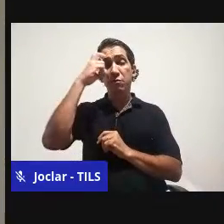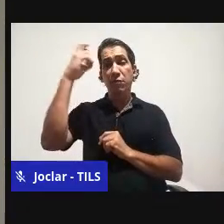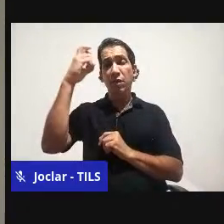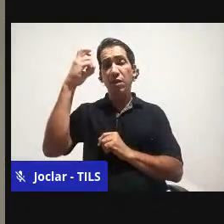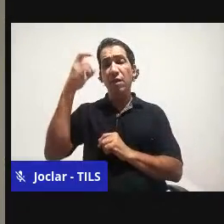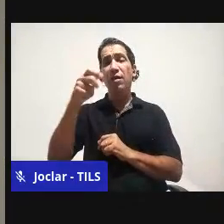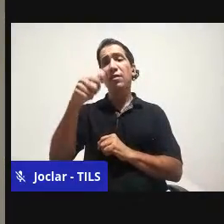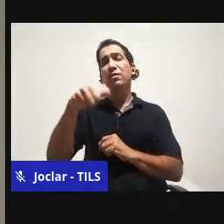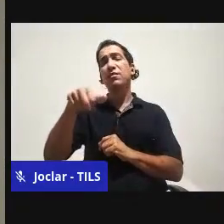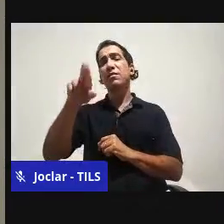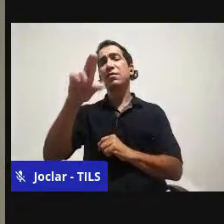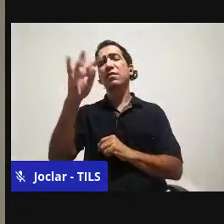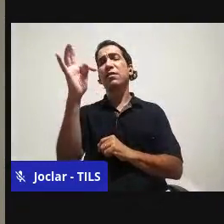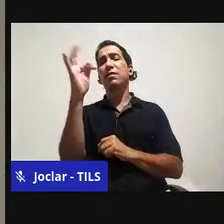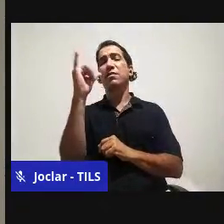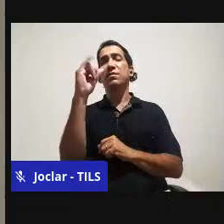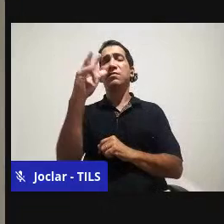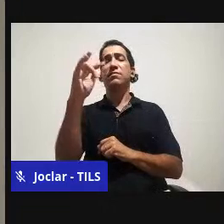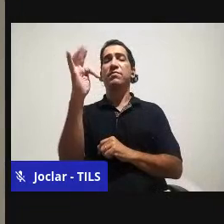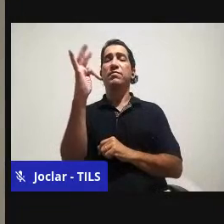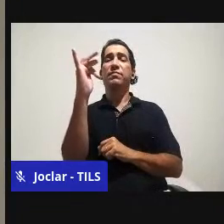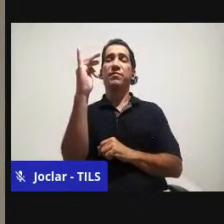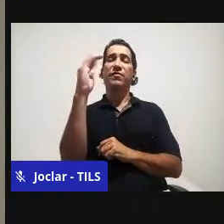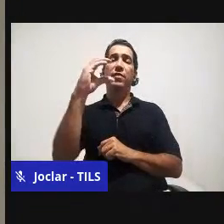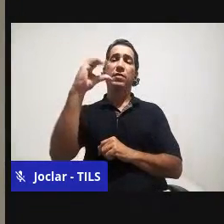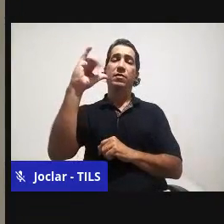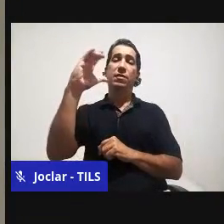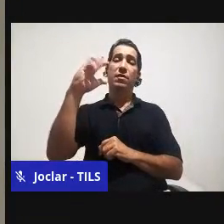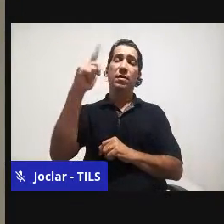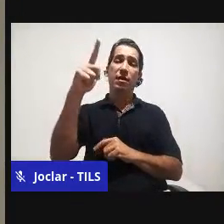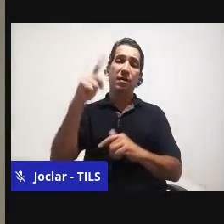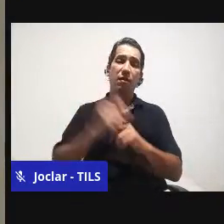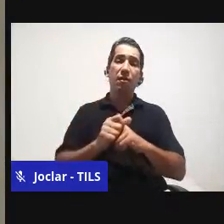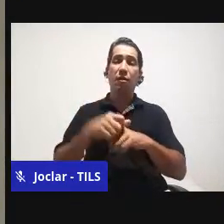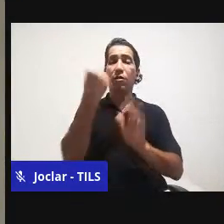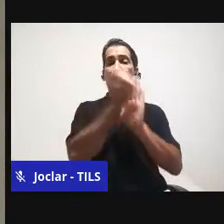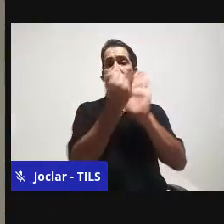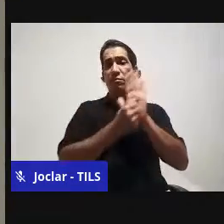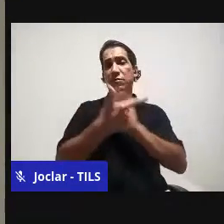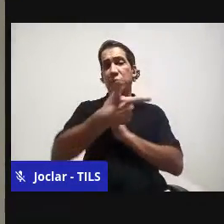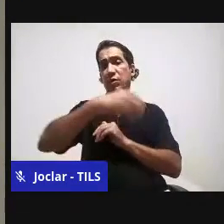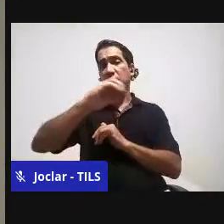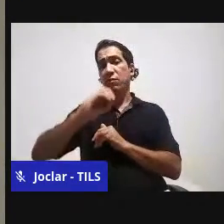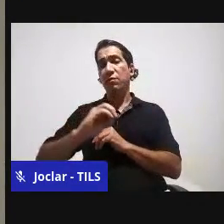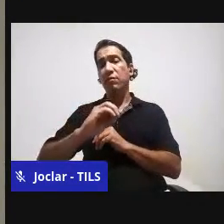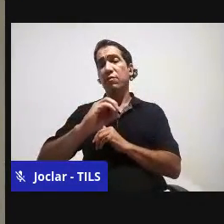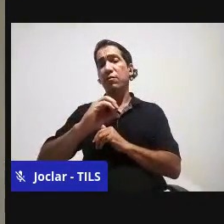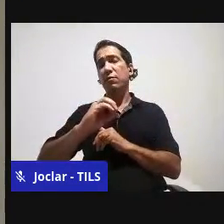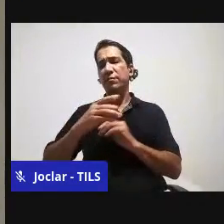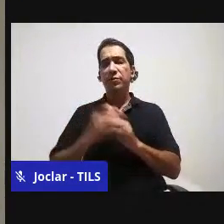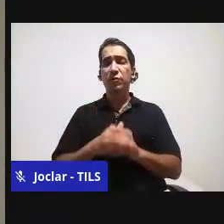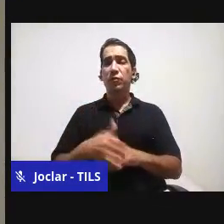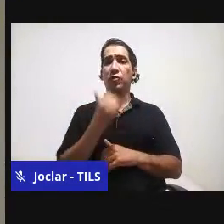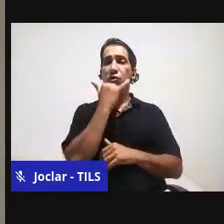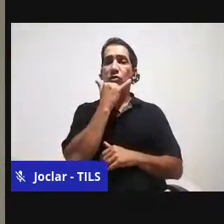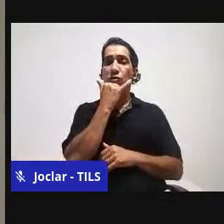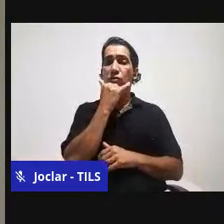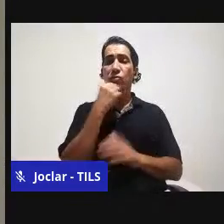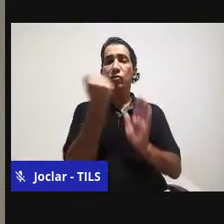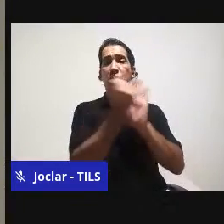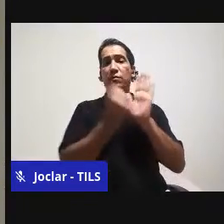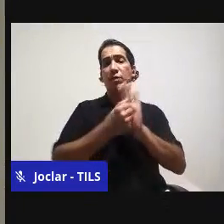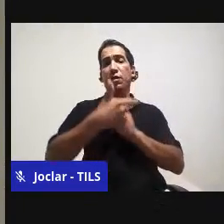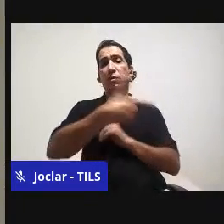A inteligência artificial do século XXI, ela é baseada não mais em regra de produção, mas em